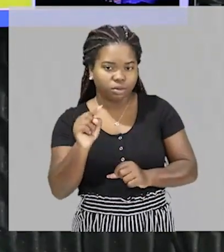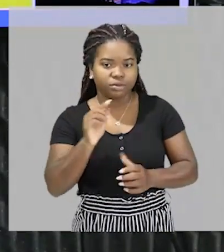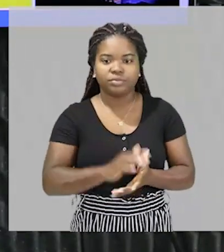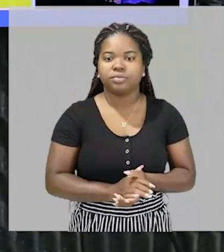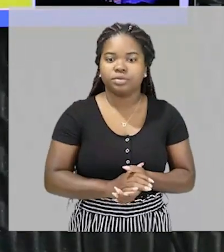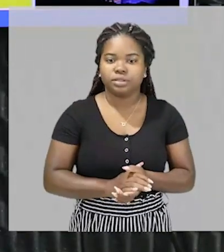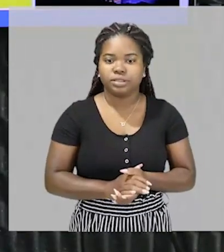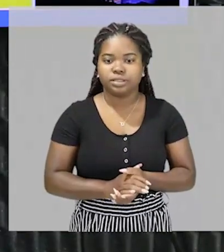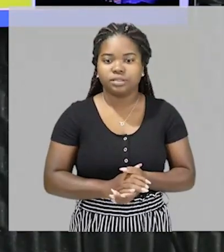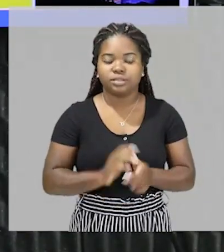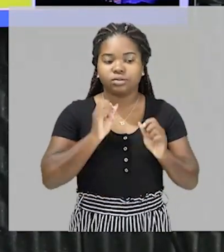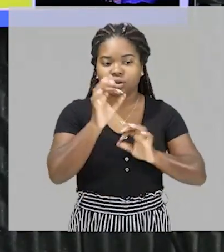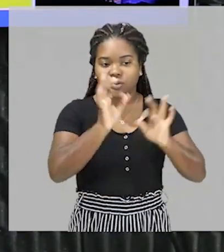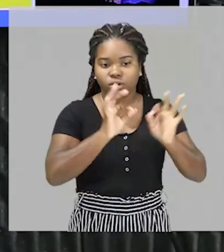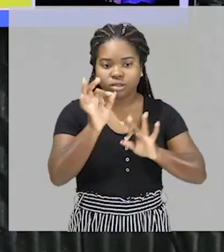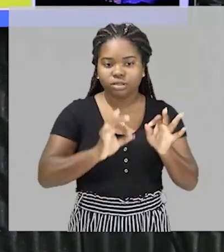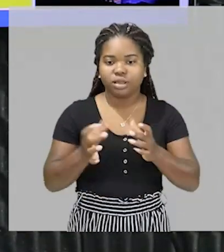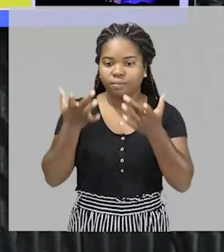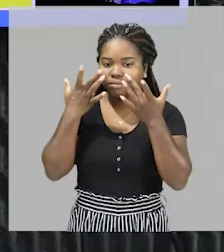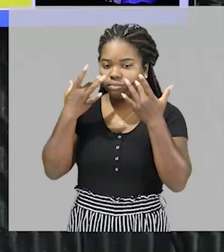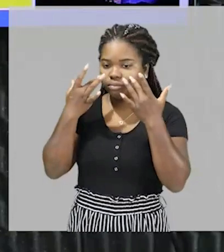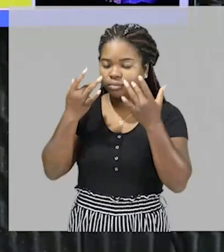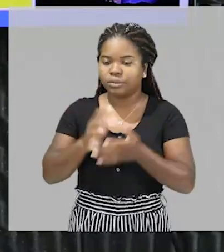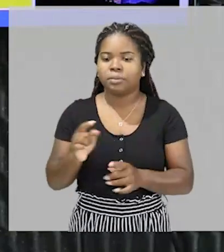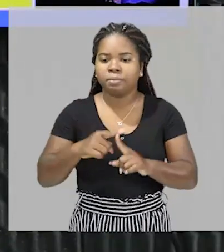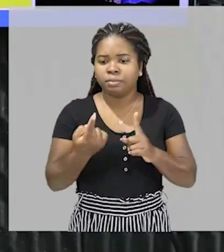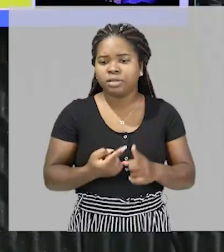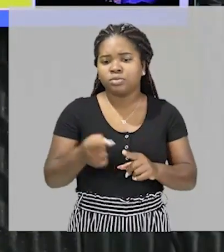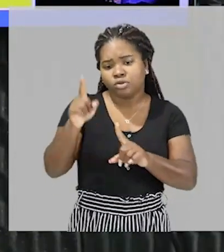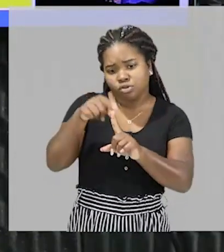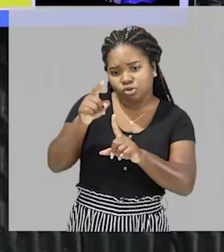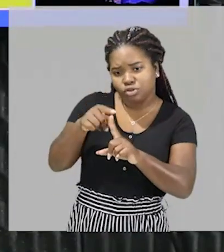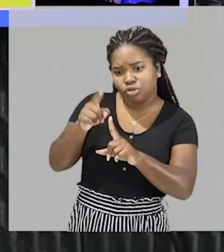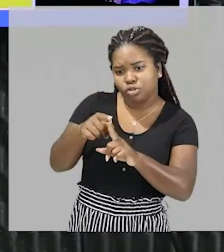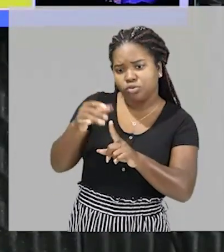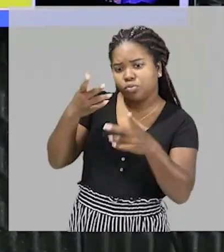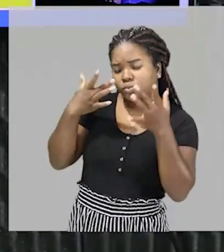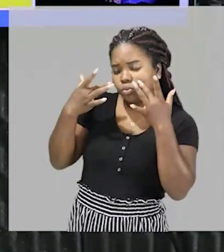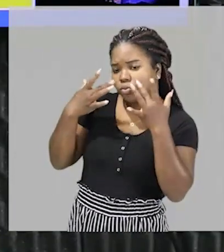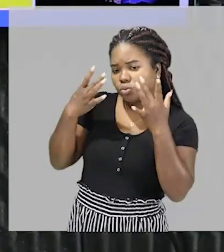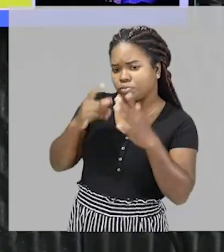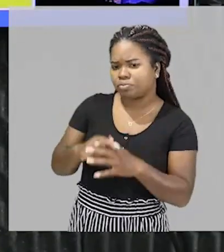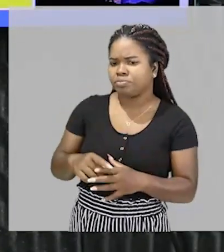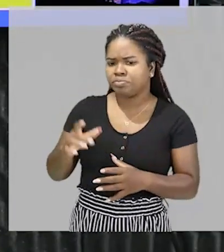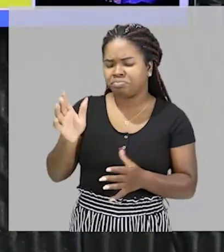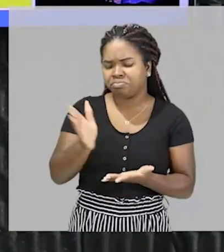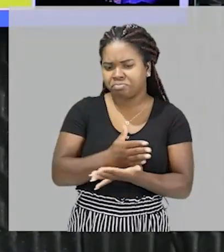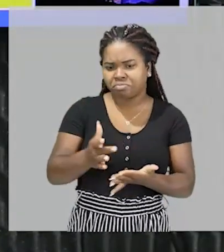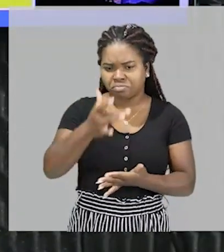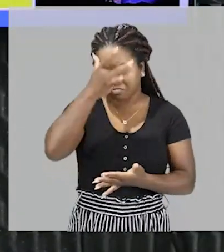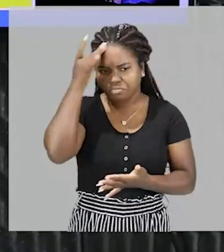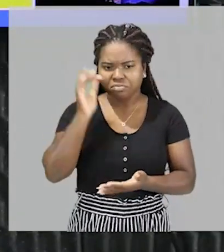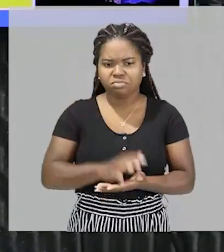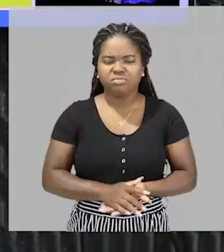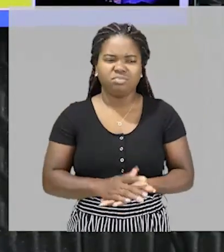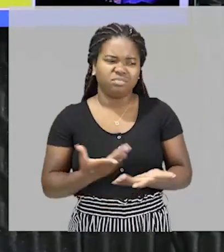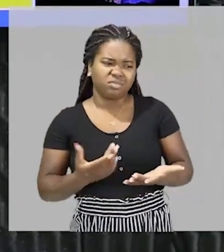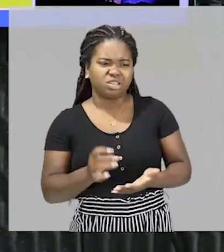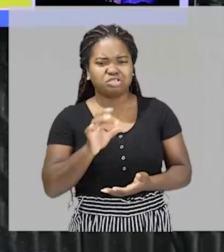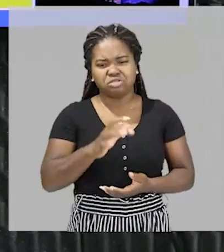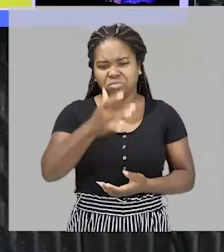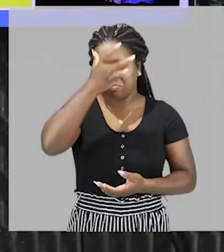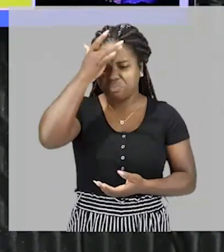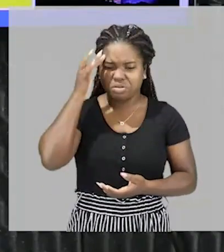fazer uma peça de teatro. Só que quando a gente fala de linguagem teatral, algumas pessoas acham assim que está longe, é só alguém num